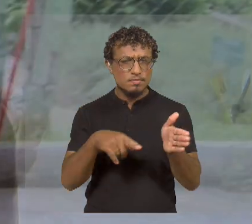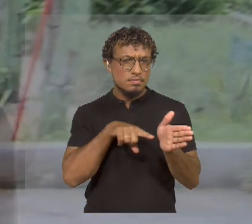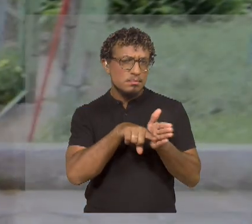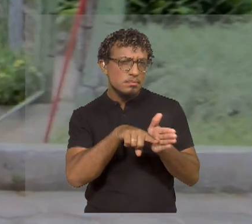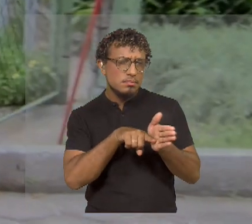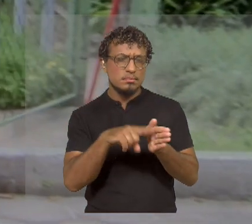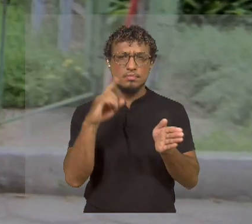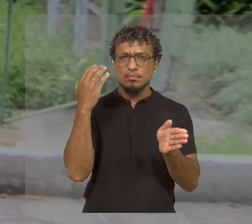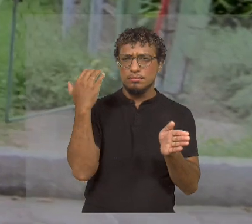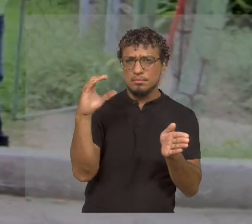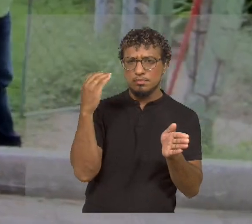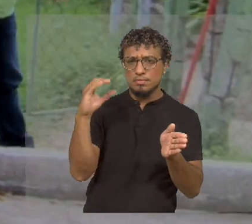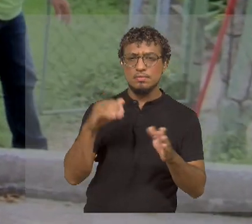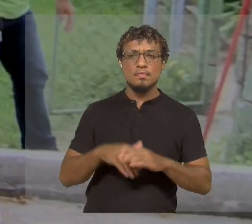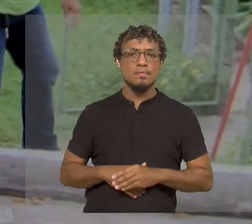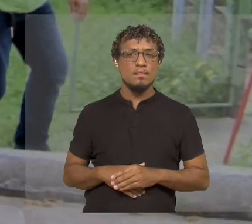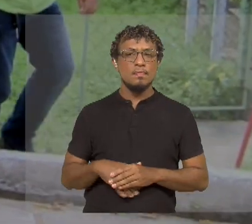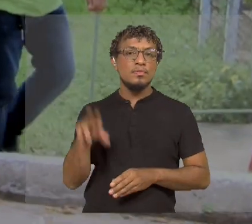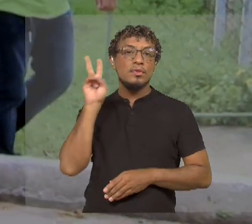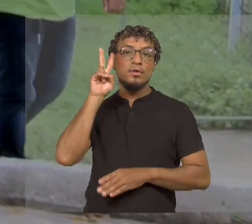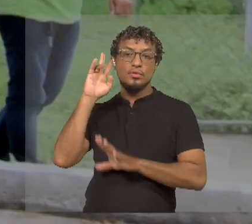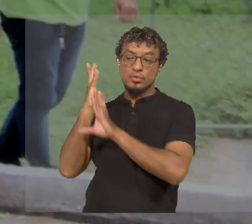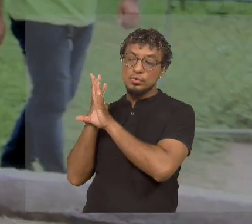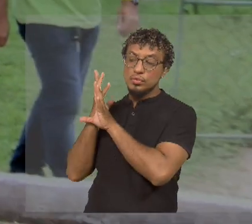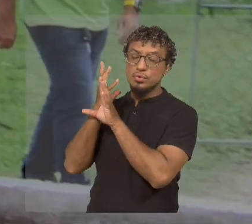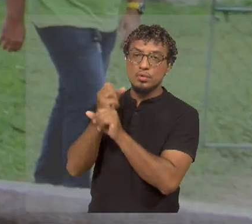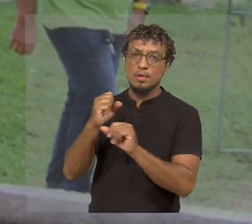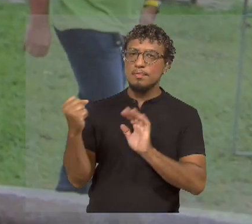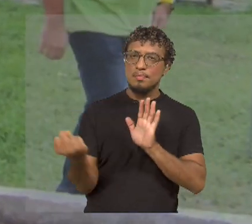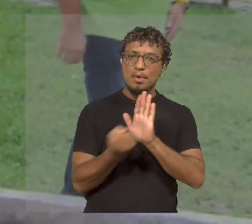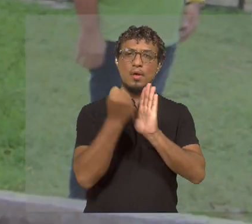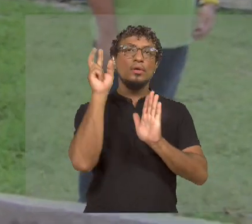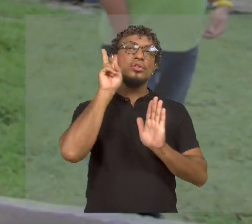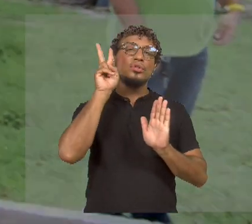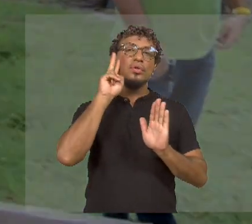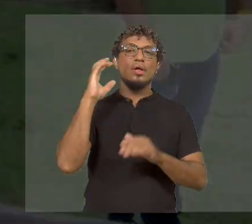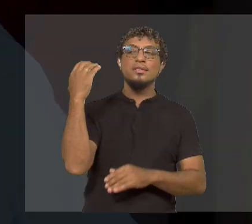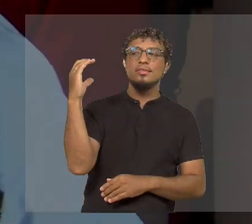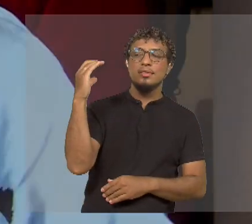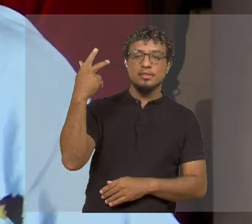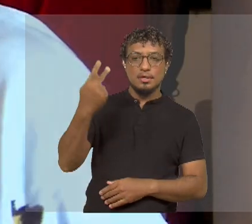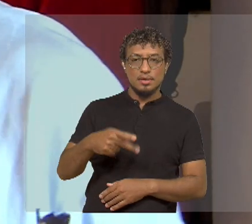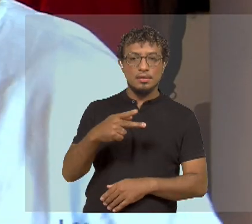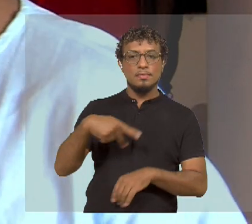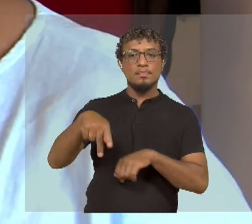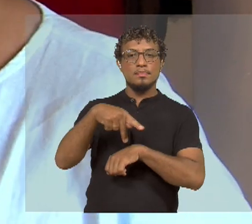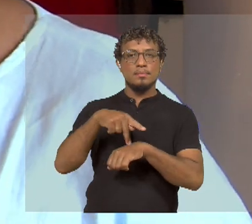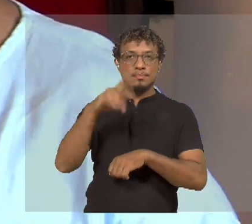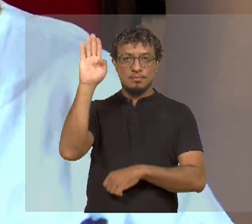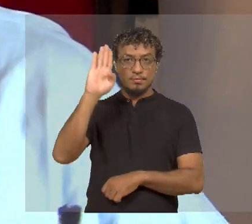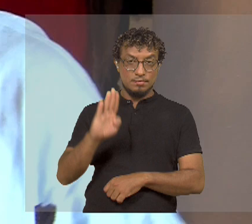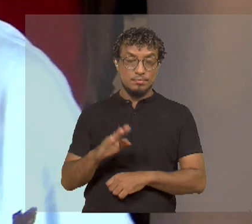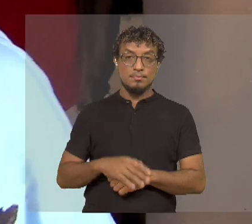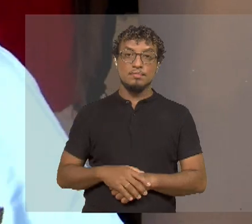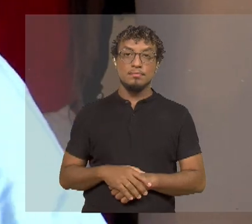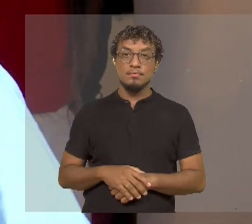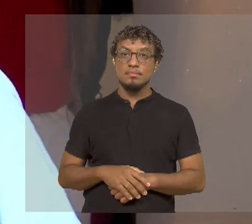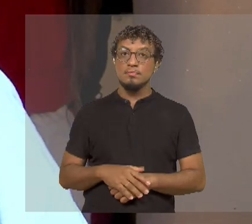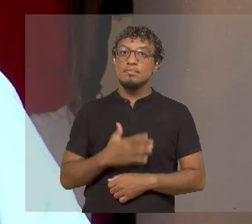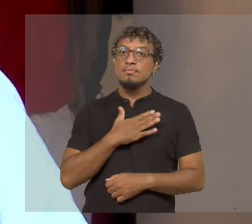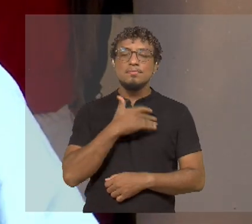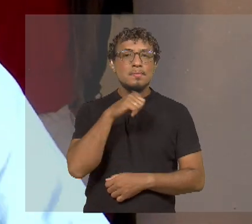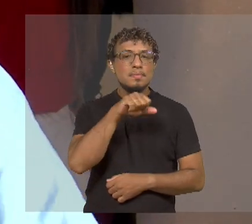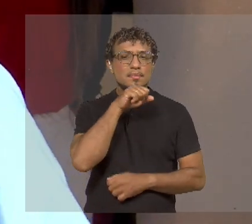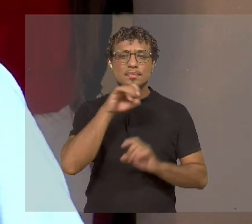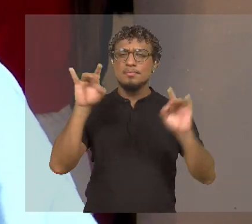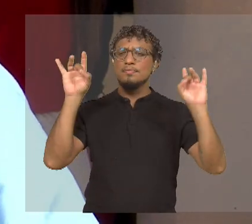pesquisa científica. Um legado que marcou a história da ciência no país. A minha mãe é uma pessoa especial,